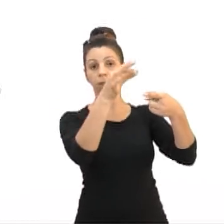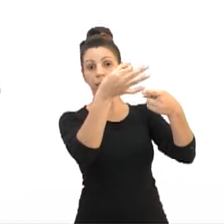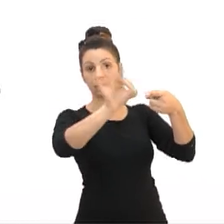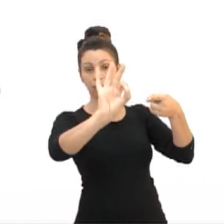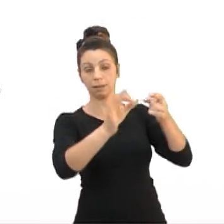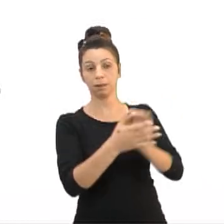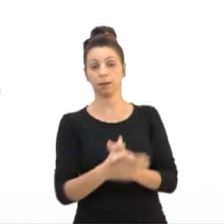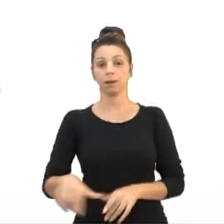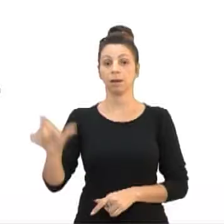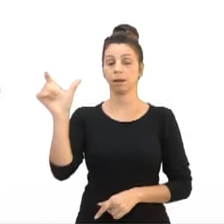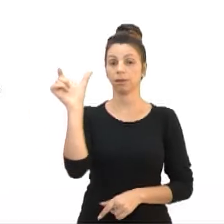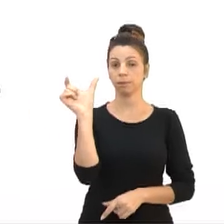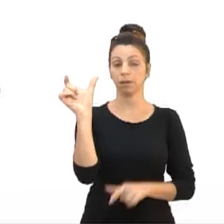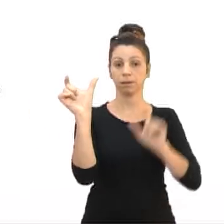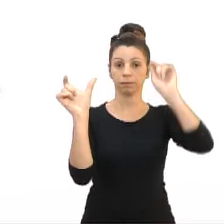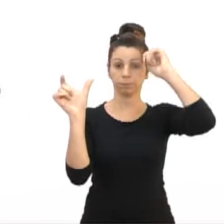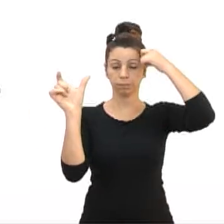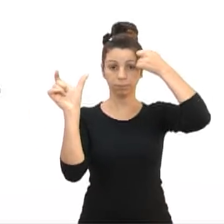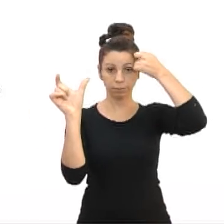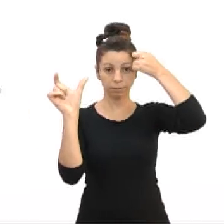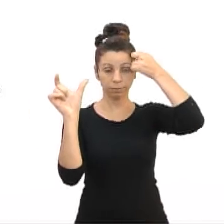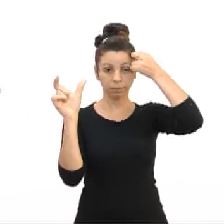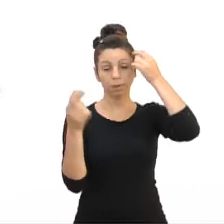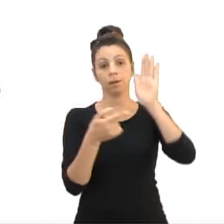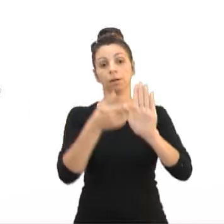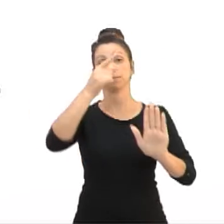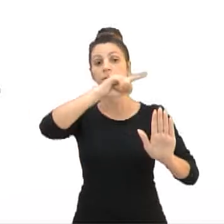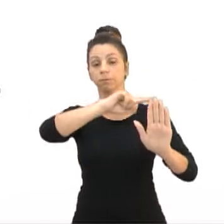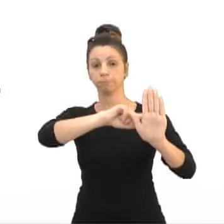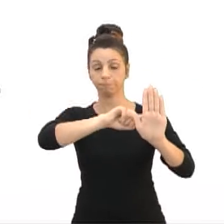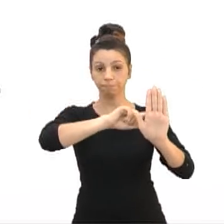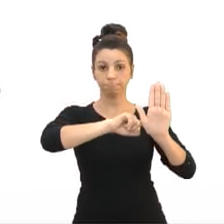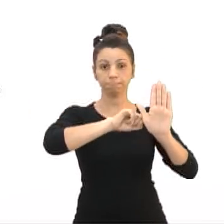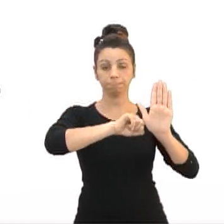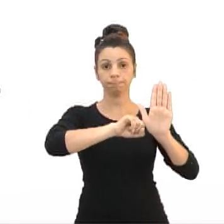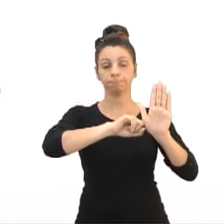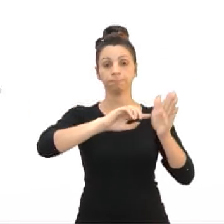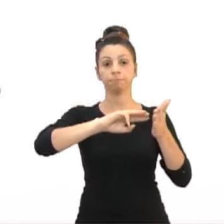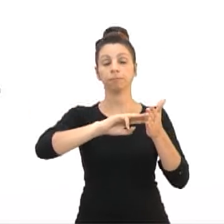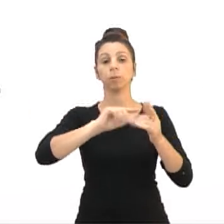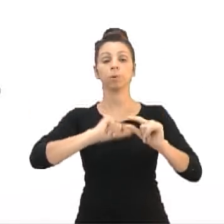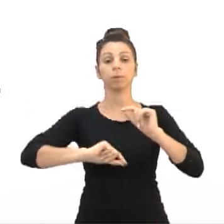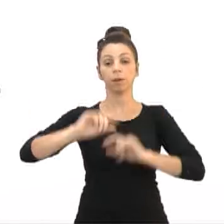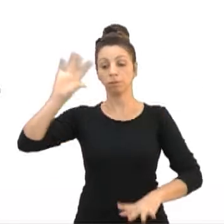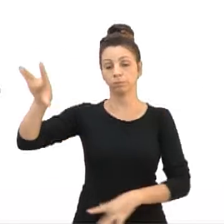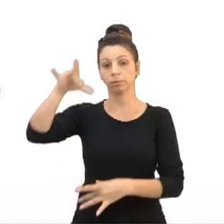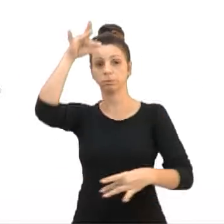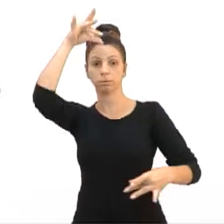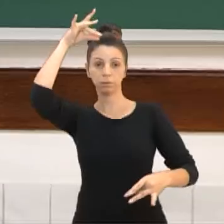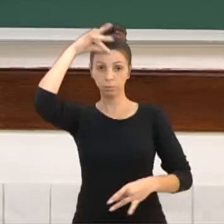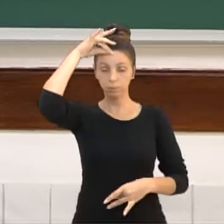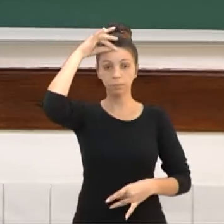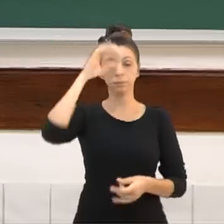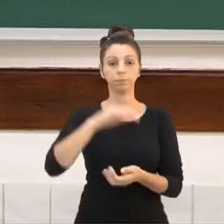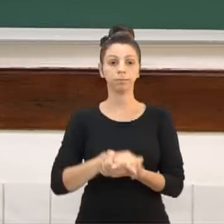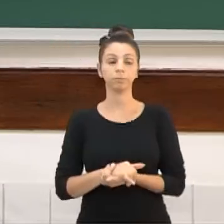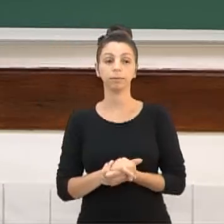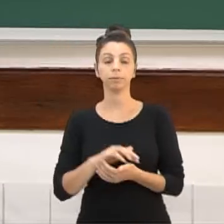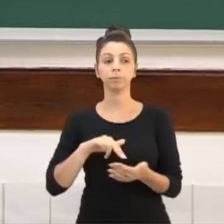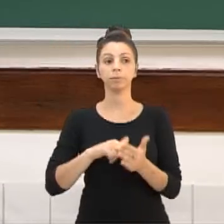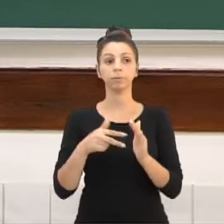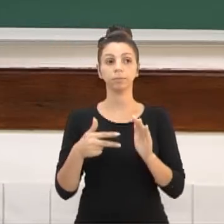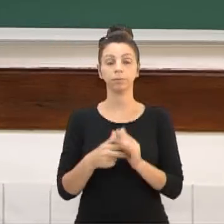as palavras em destaque estão no sentido figurado e adquirem status de personificação. Quais eram as